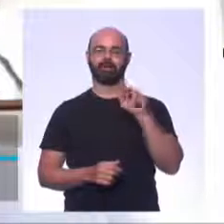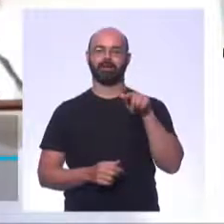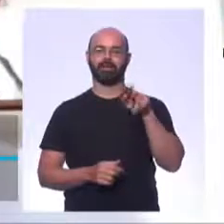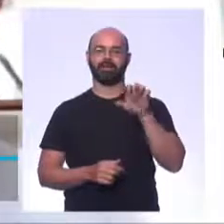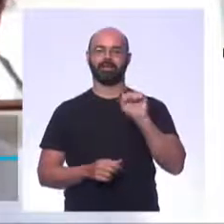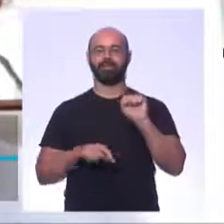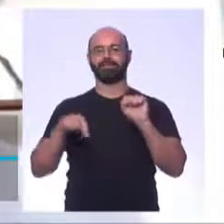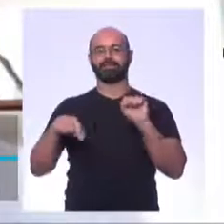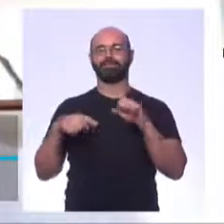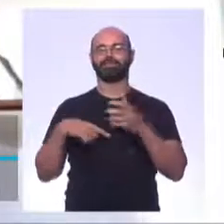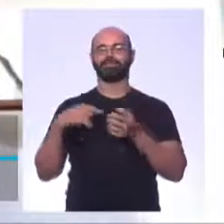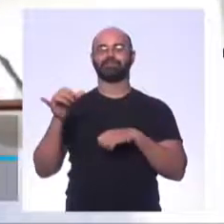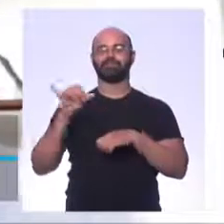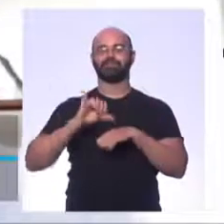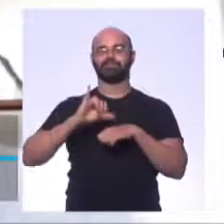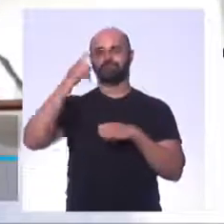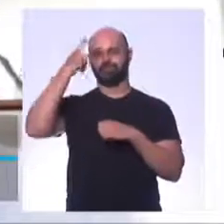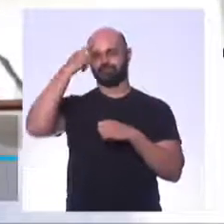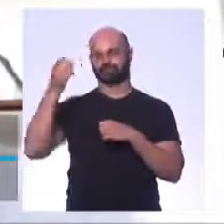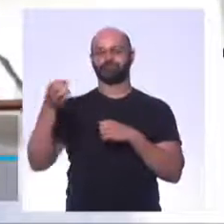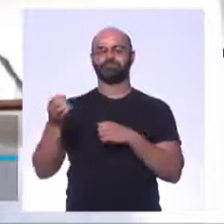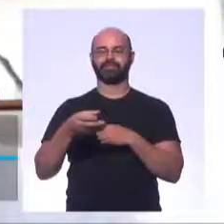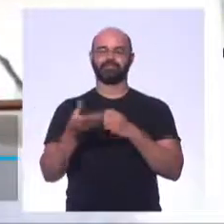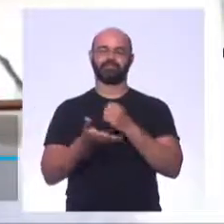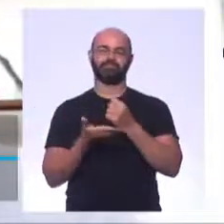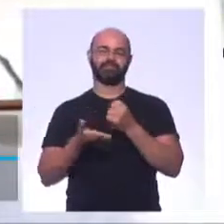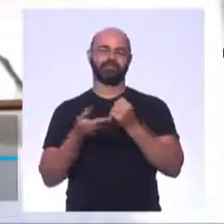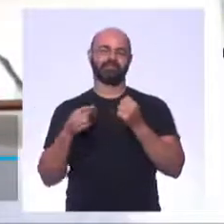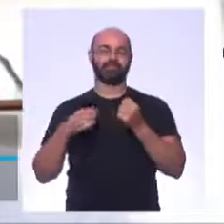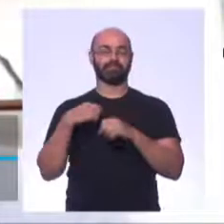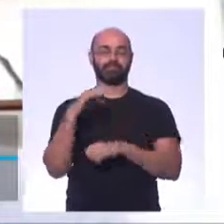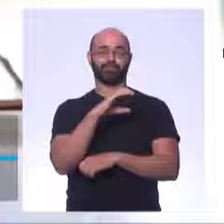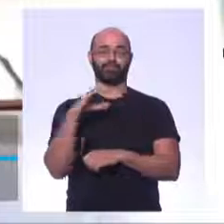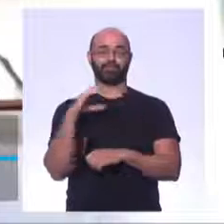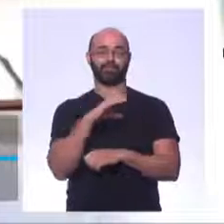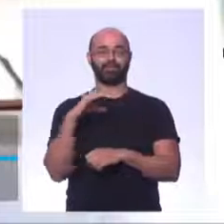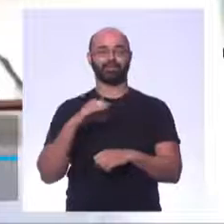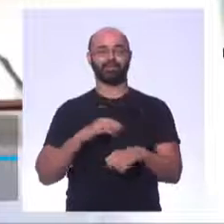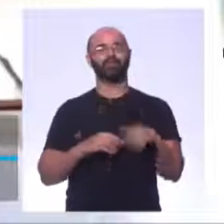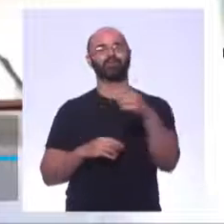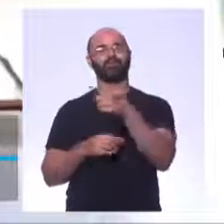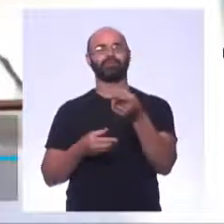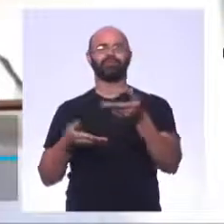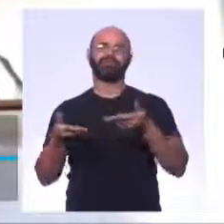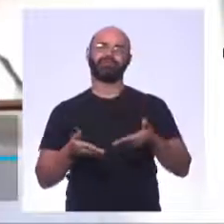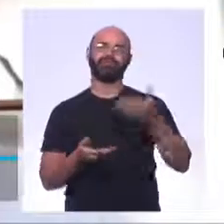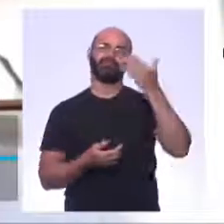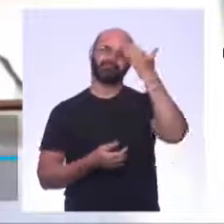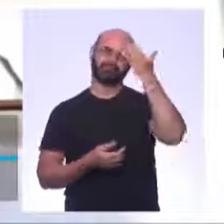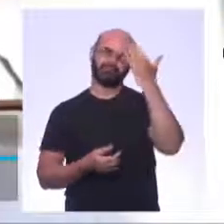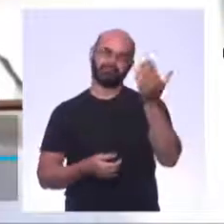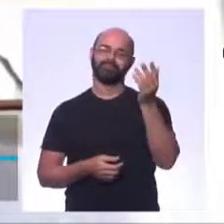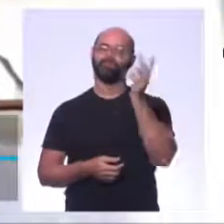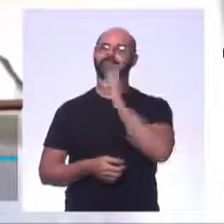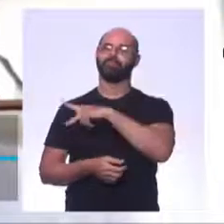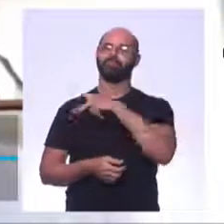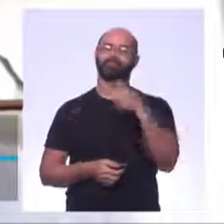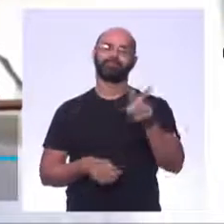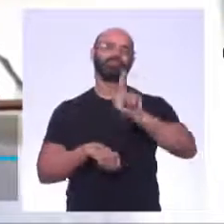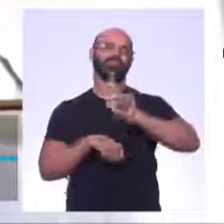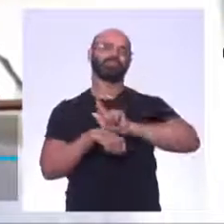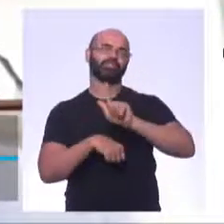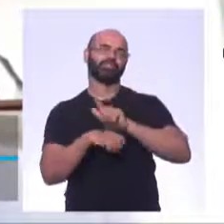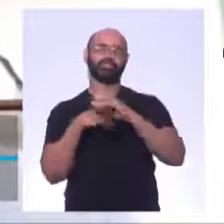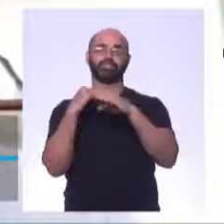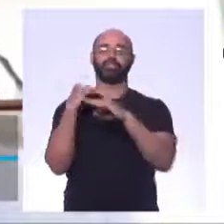coordenador do Centro de Inovação da Educação Básica de São Paulo, e é um prazer receber vocês aqui, professores, gestores,